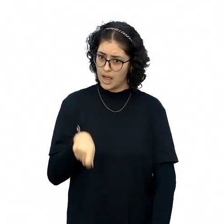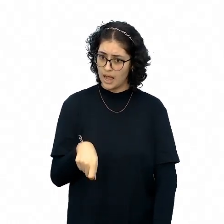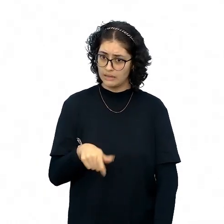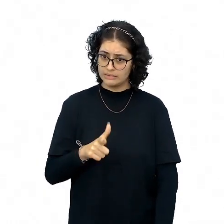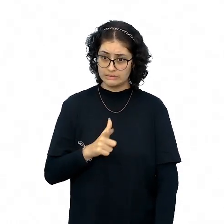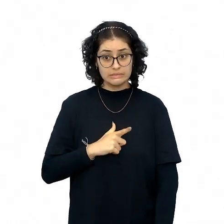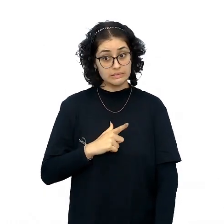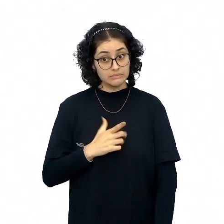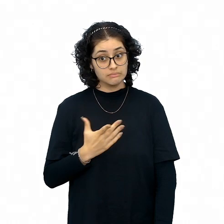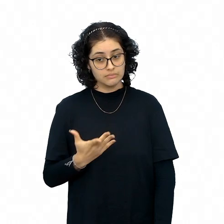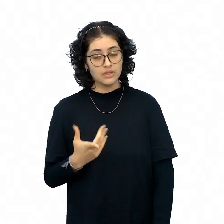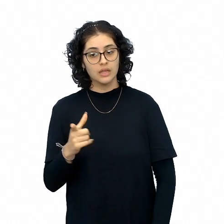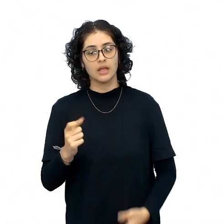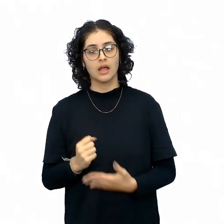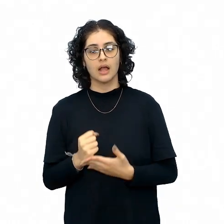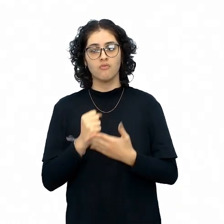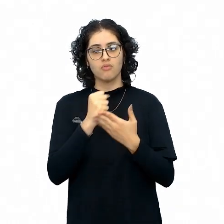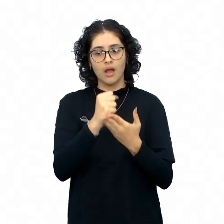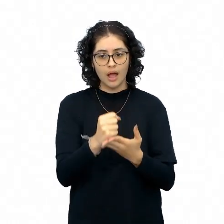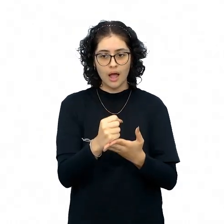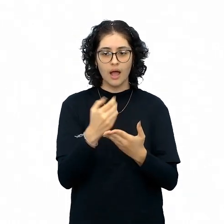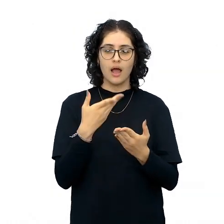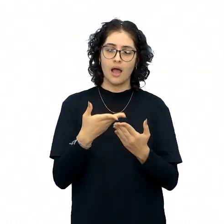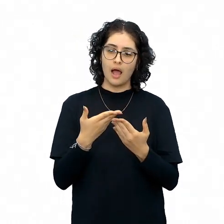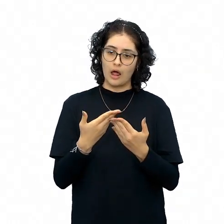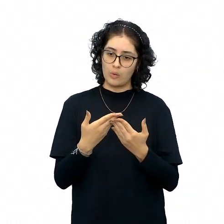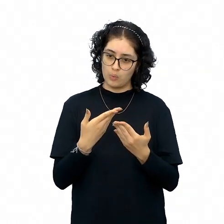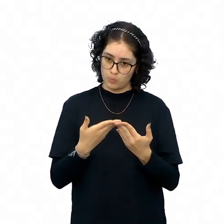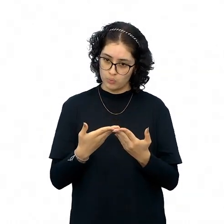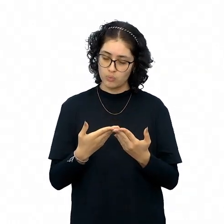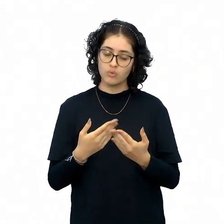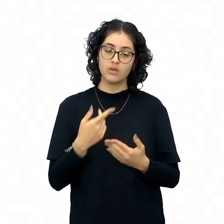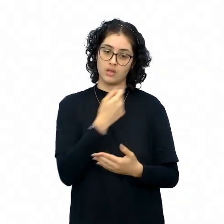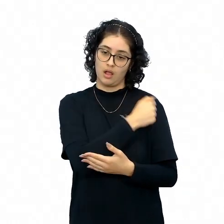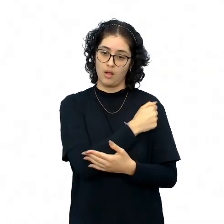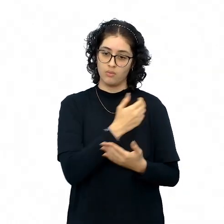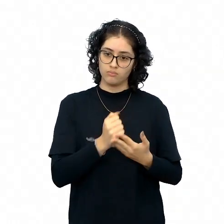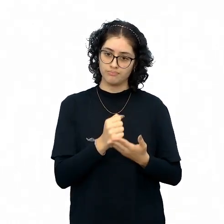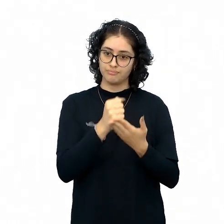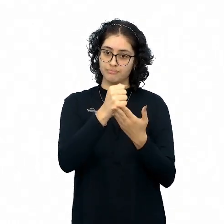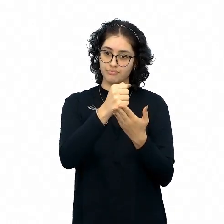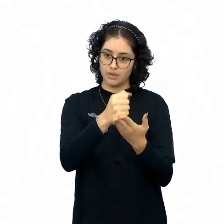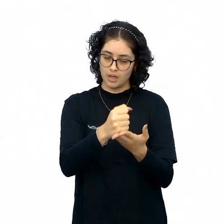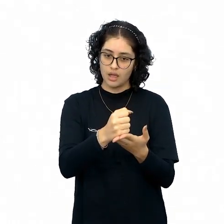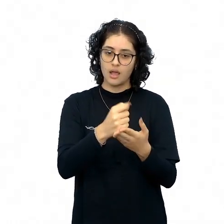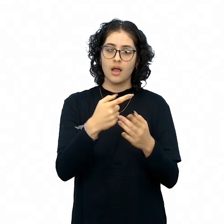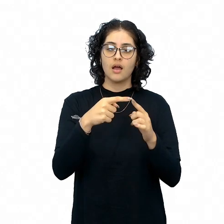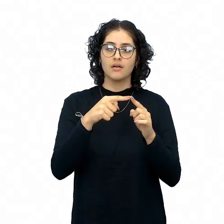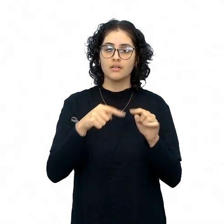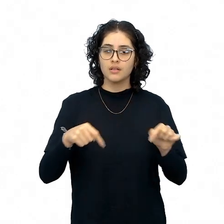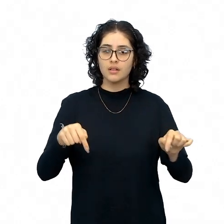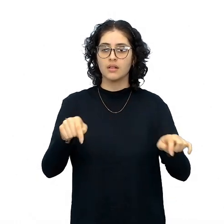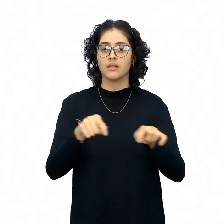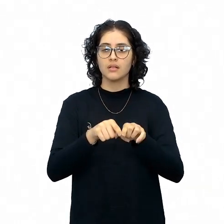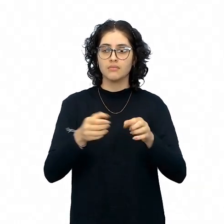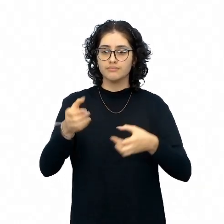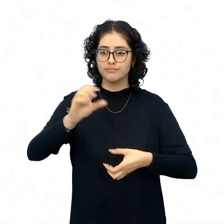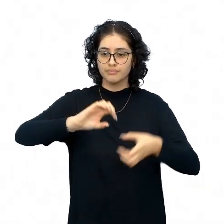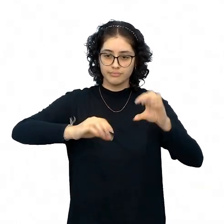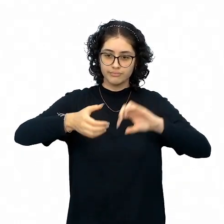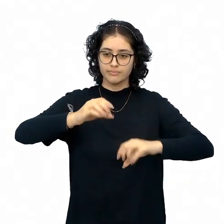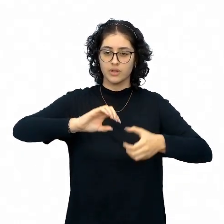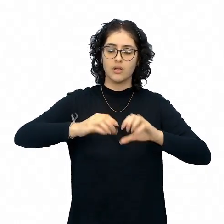lógico, levar esses estudantes para um laboratório de informática, ou caso eles tenham condição de acessar em outros momentos, né,